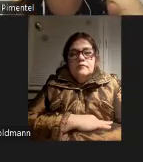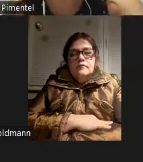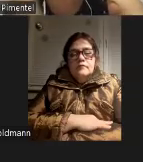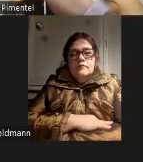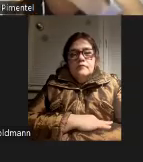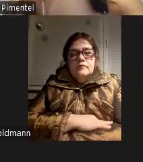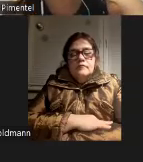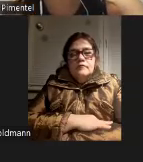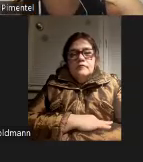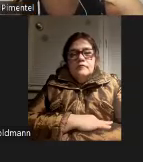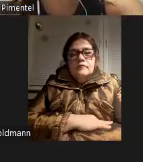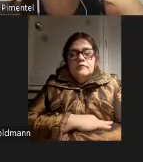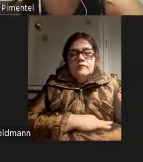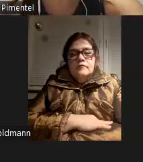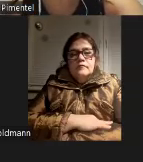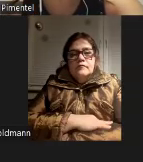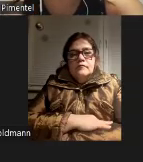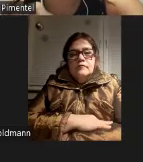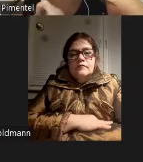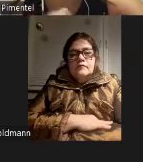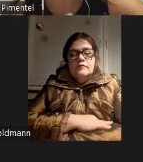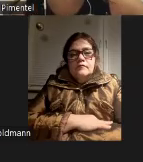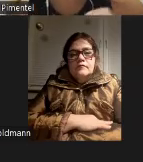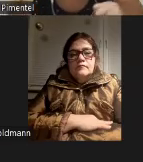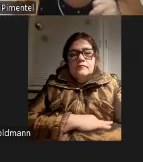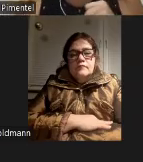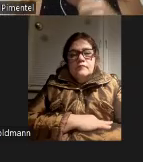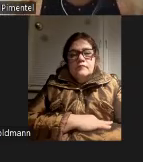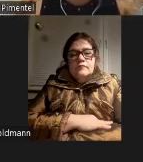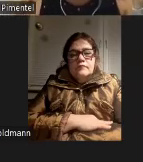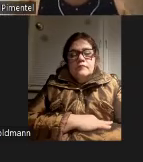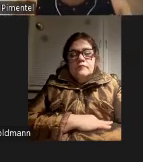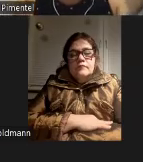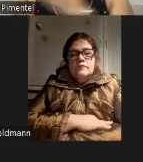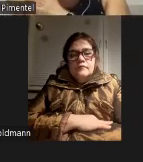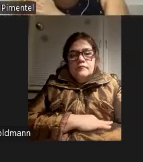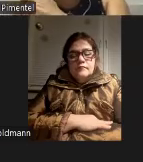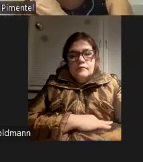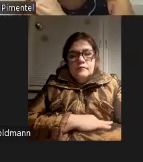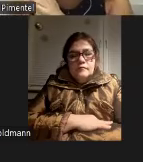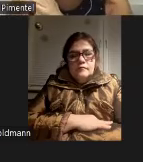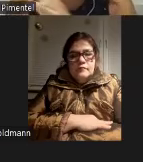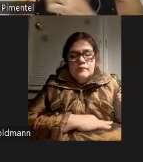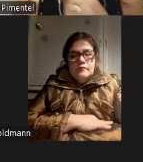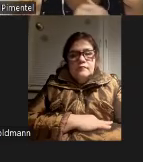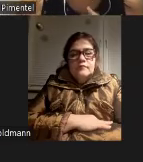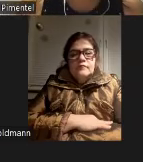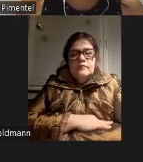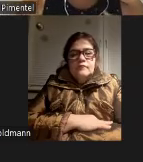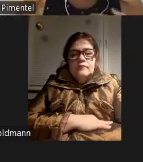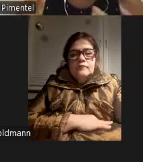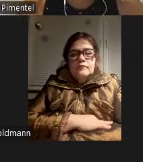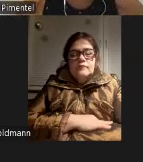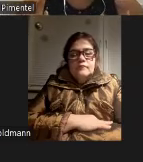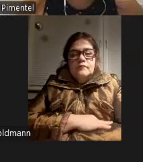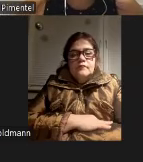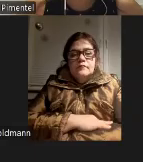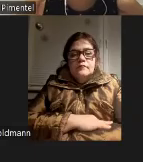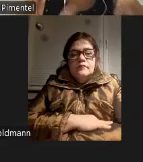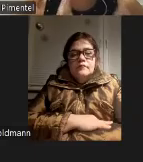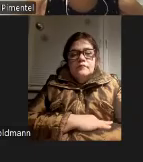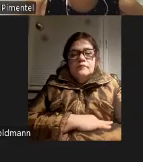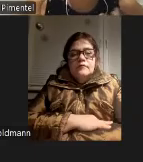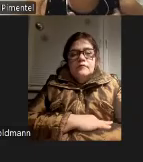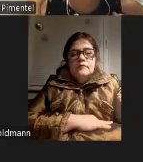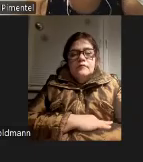aos meus alunos, ela sempre tem um cunho de ciência por trás, né? E aqui o grande foco da nossa aula, a gente dorme